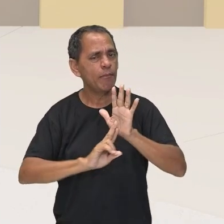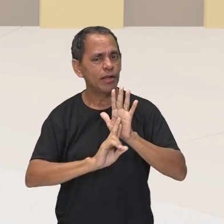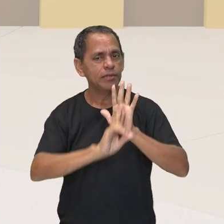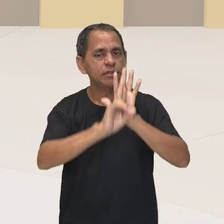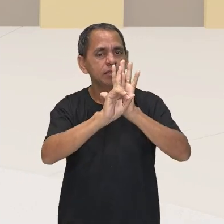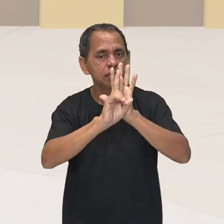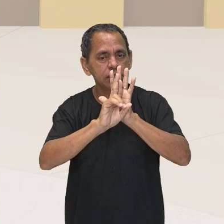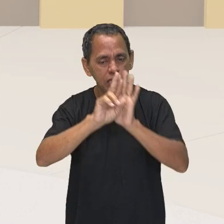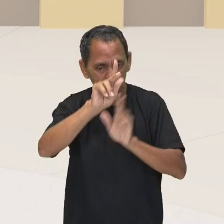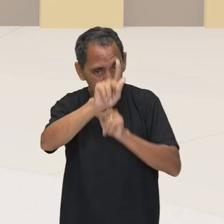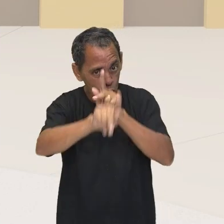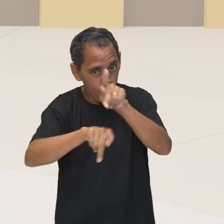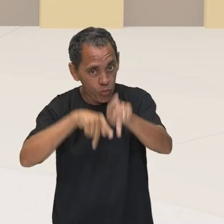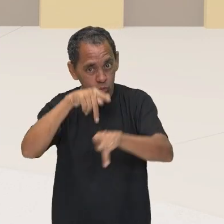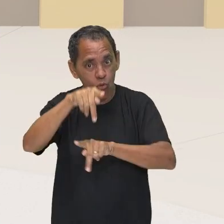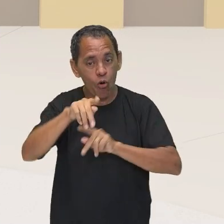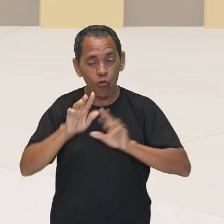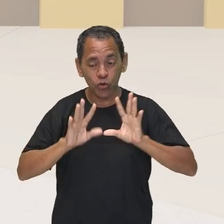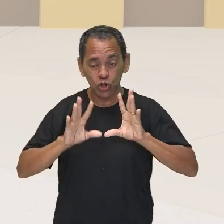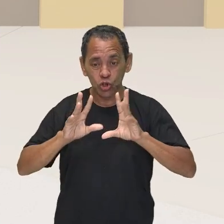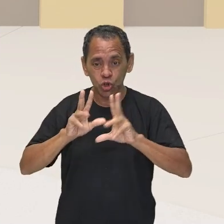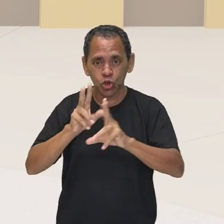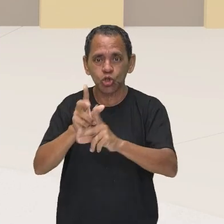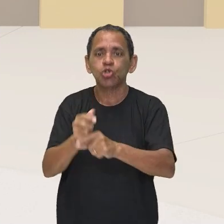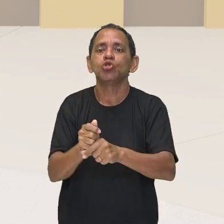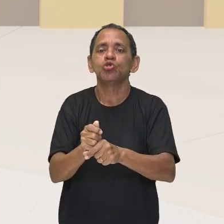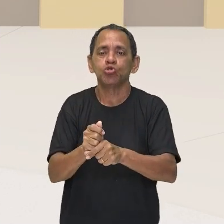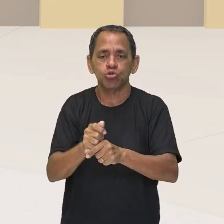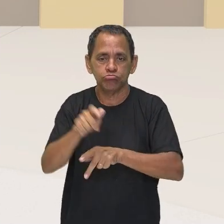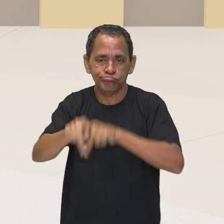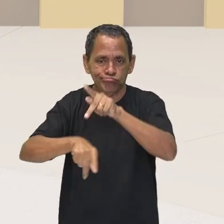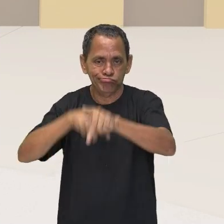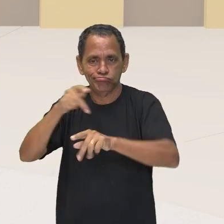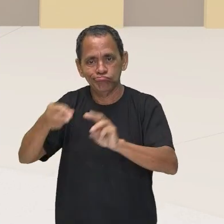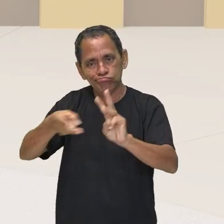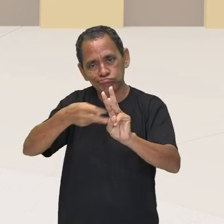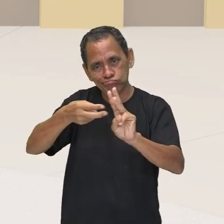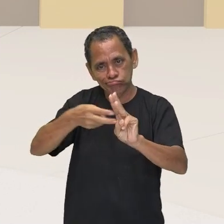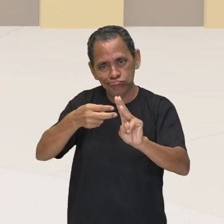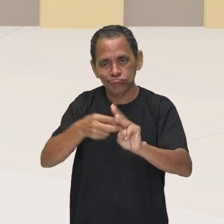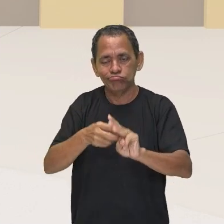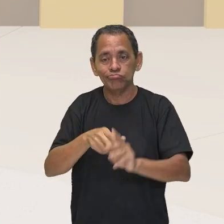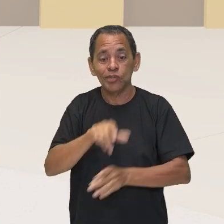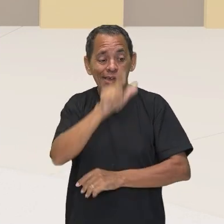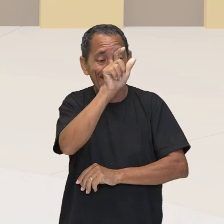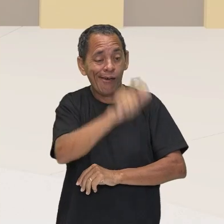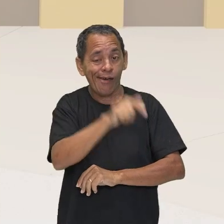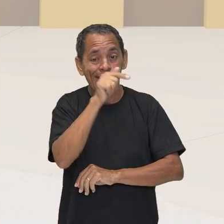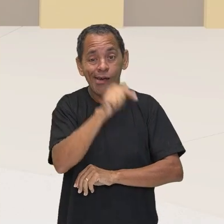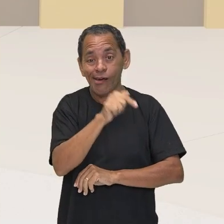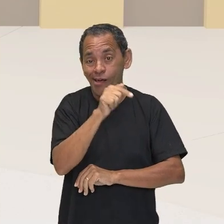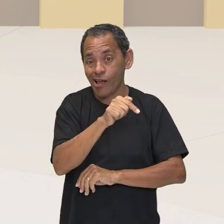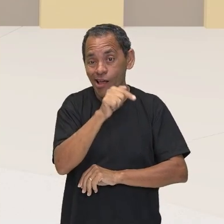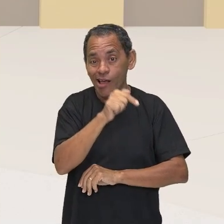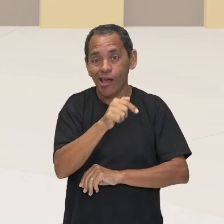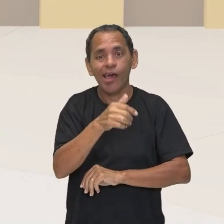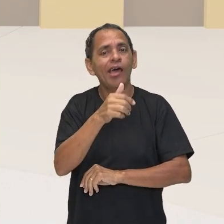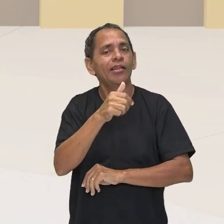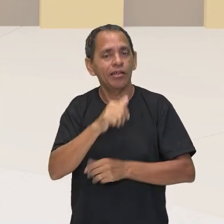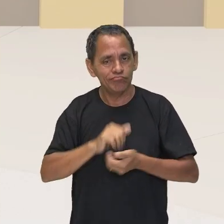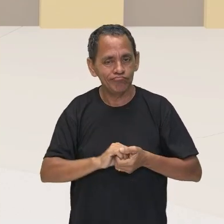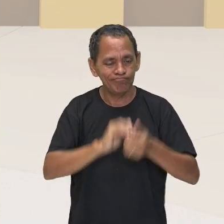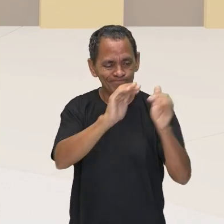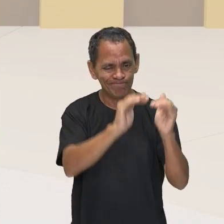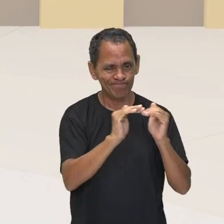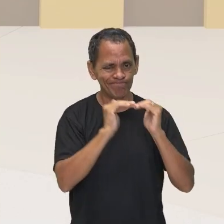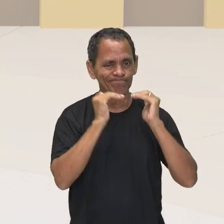povo, de todos os povos indígenas, e sendo um exemplo, né, de superação. E a